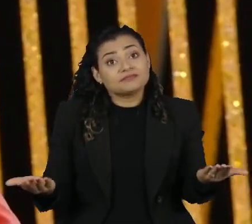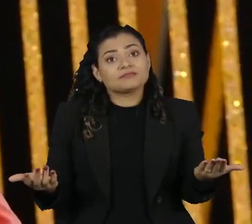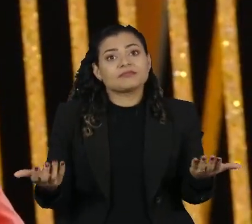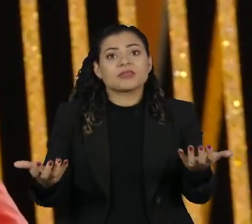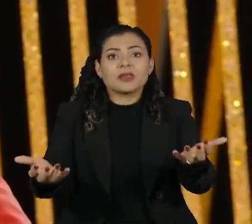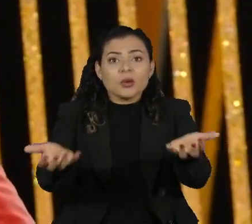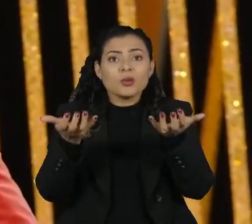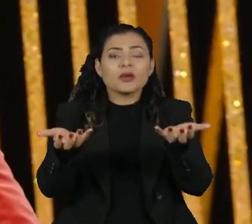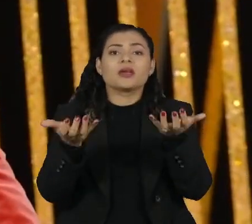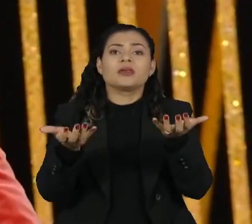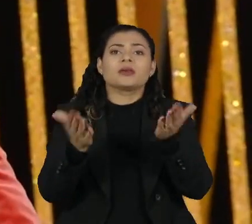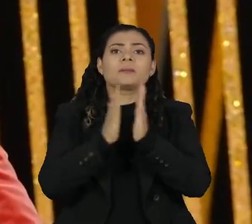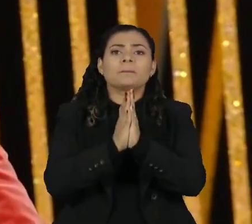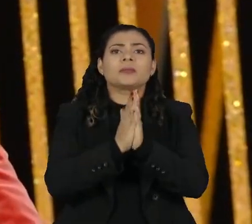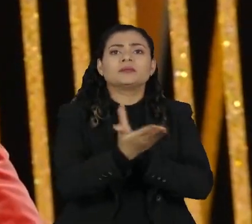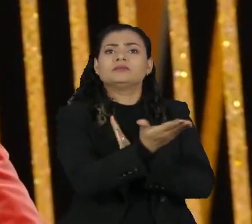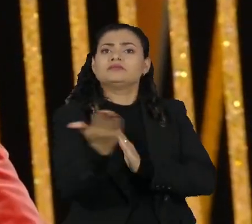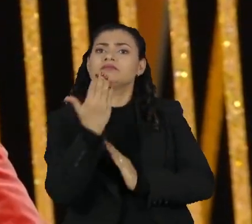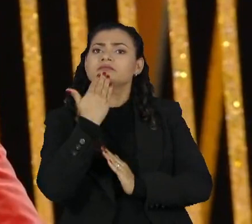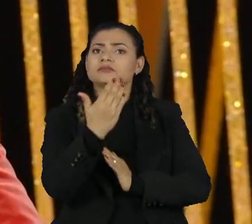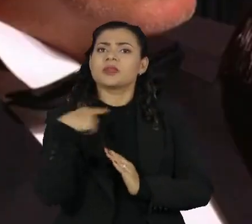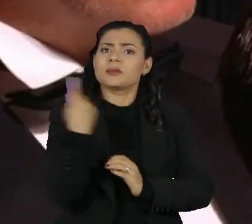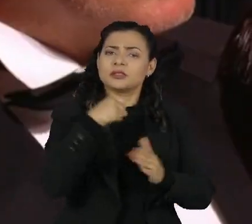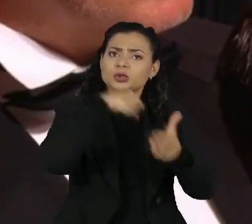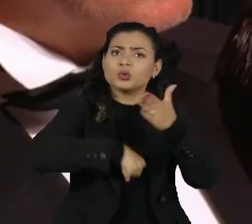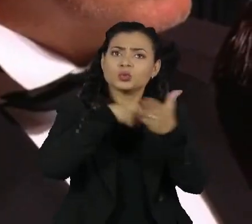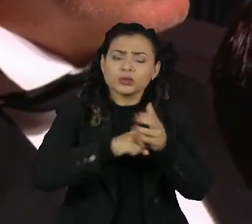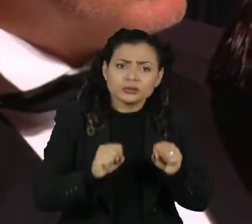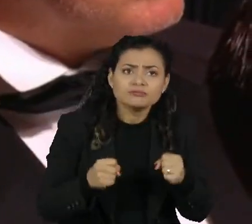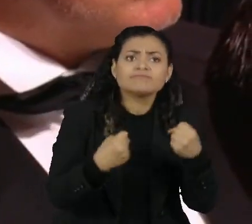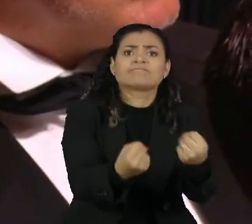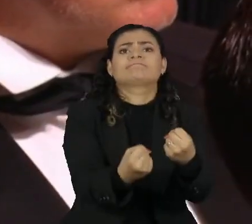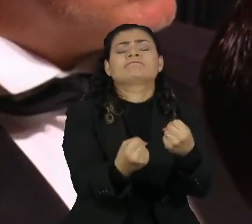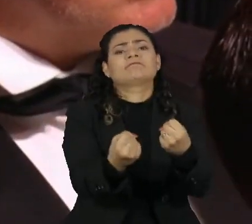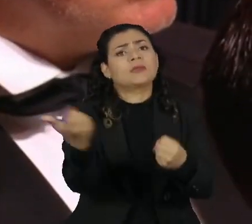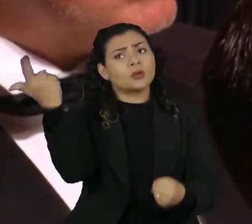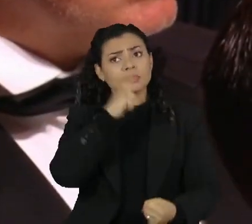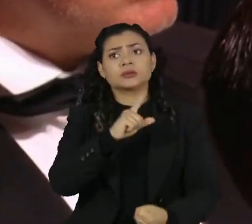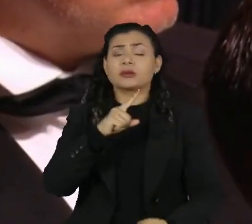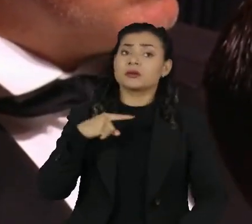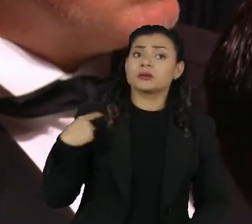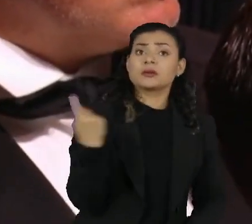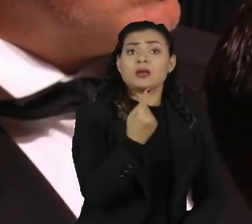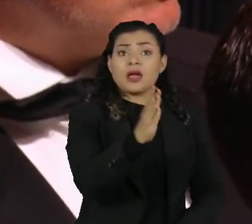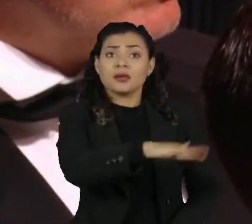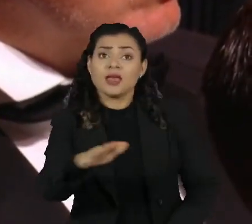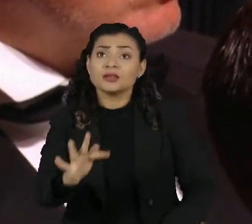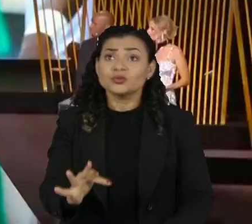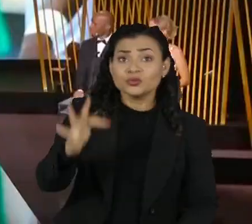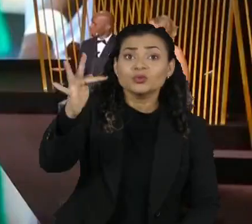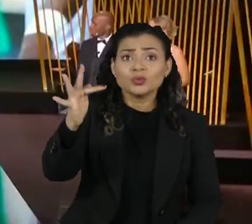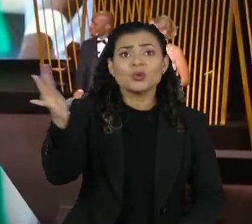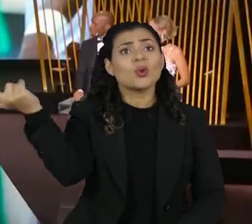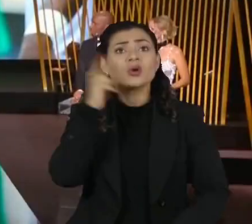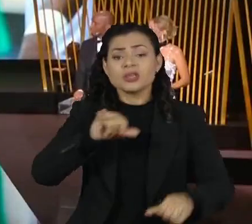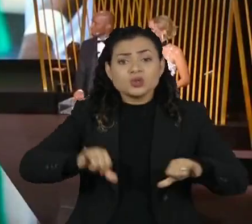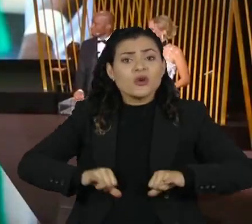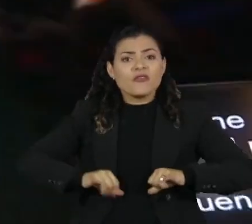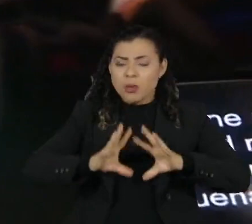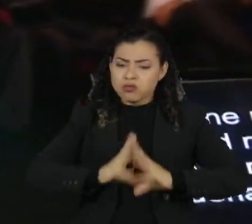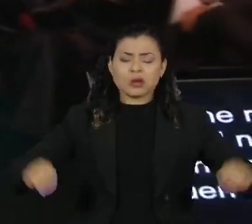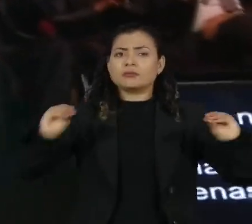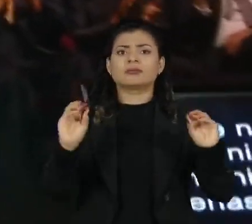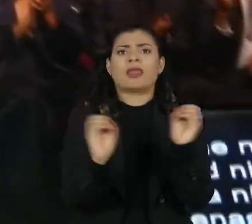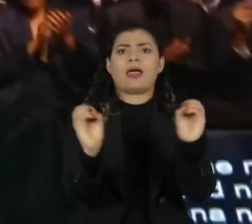eu quero pedir a força para vocês, para a gente seguir na luta e que as crianças que vão vir possam sofrer cada vez